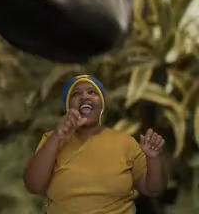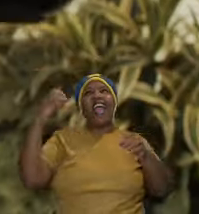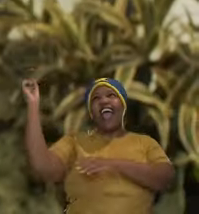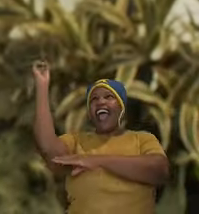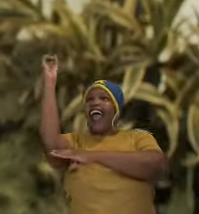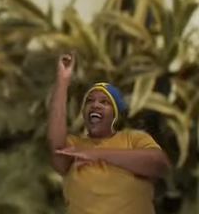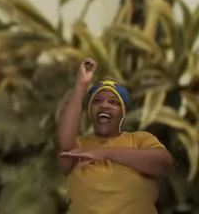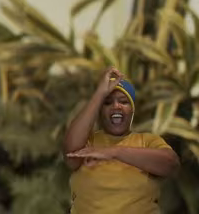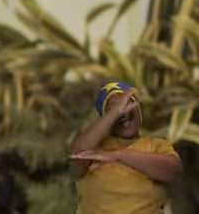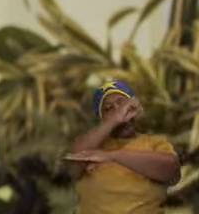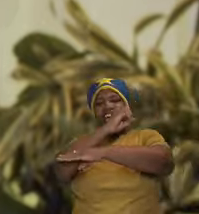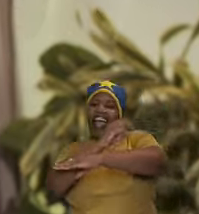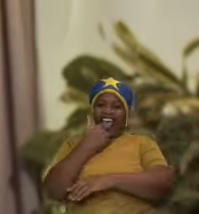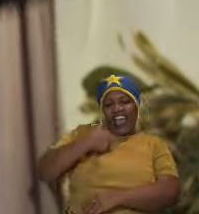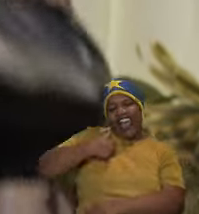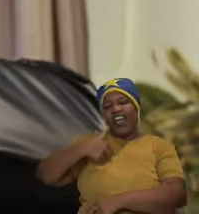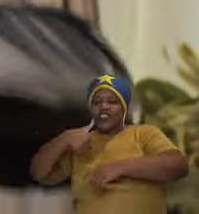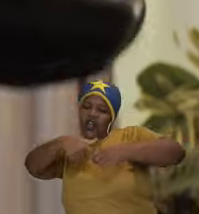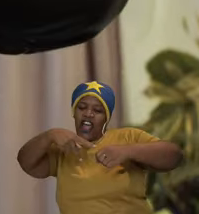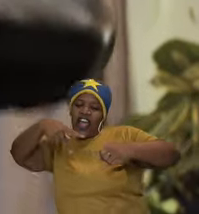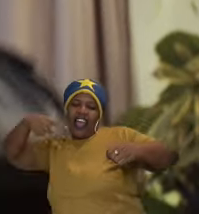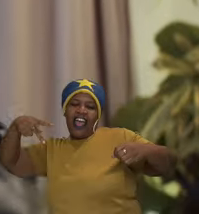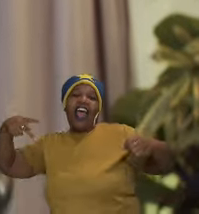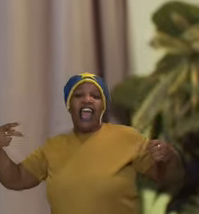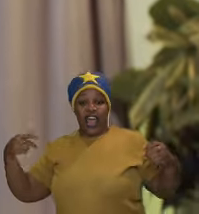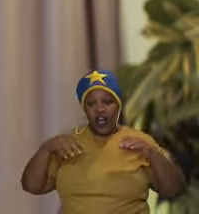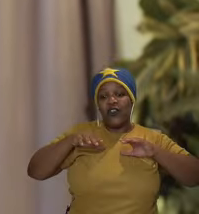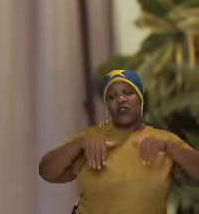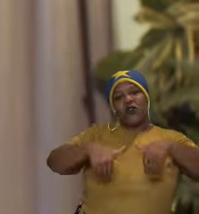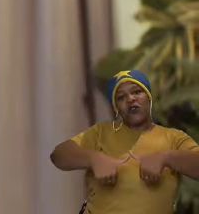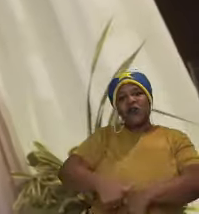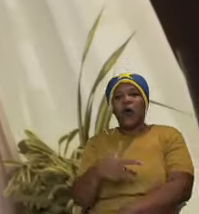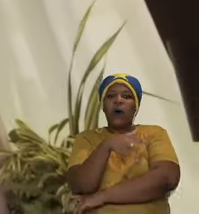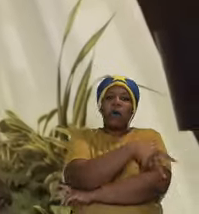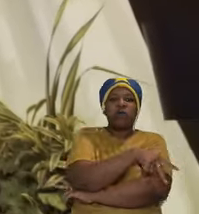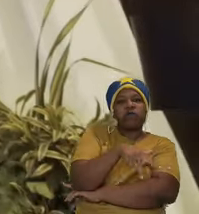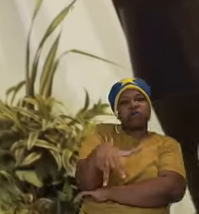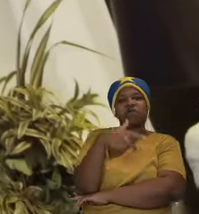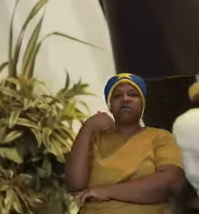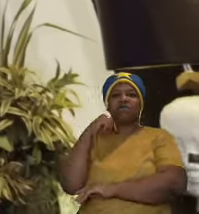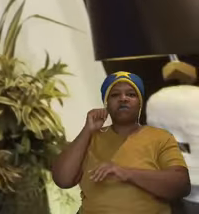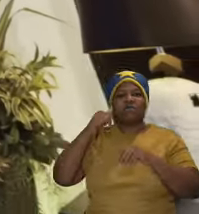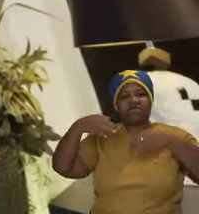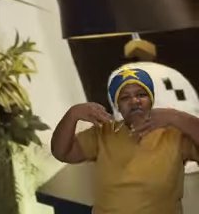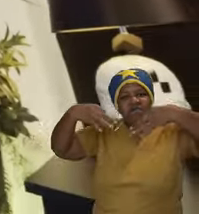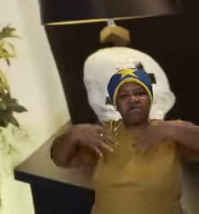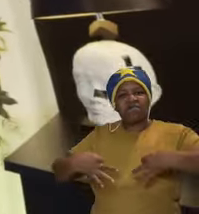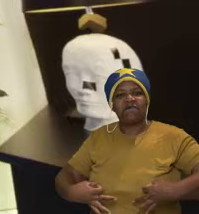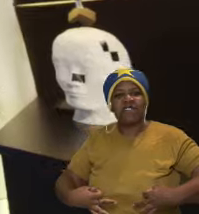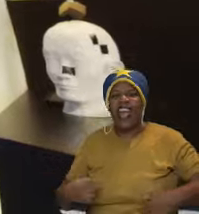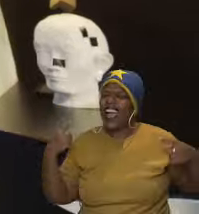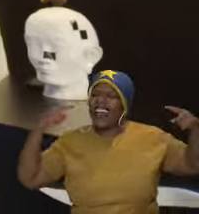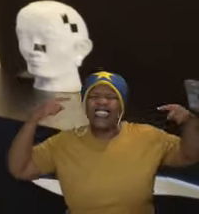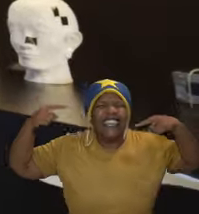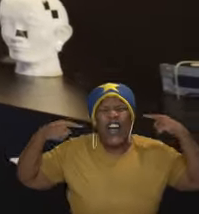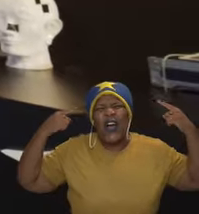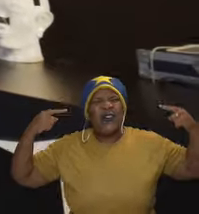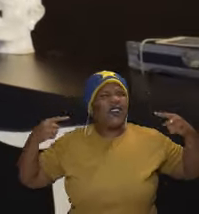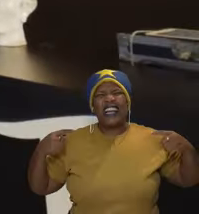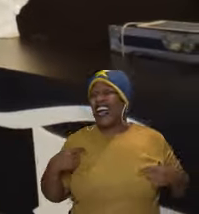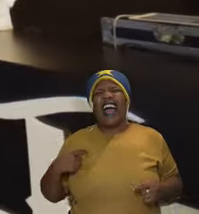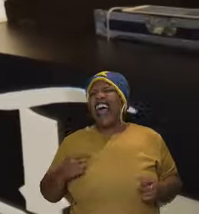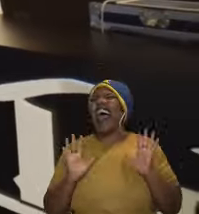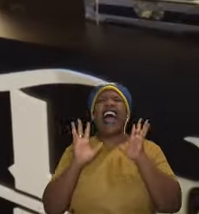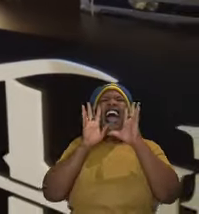eclipse, eu sou quebrada. Eu sou formação marginal, ela é magistrada. Sou o maluco que pula de ponta